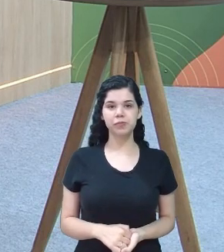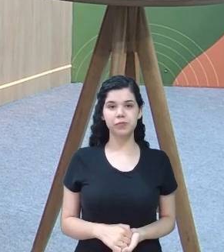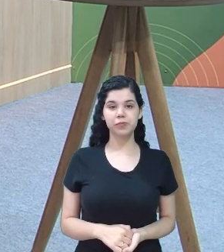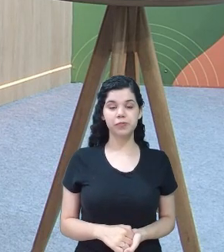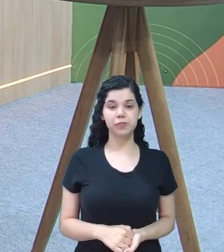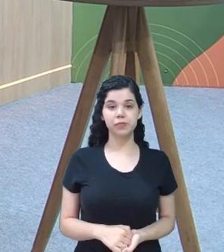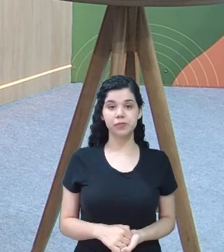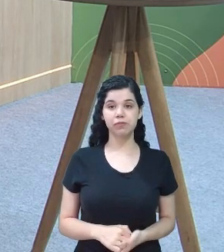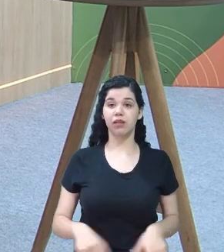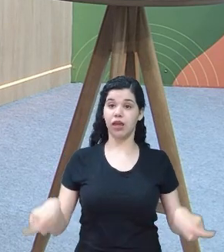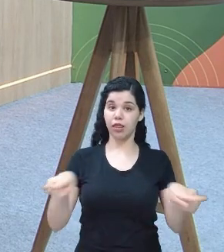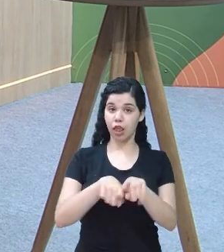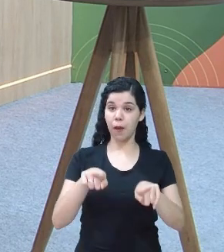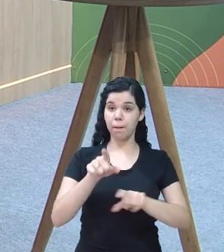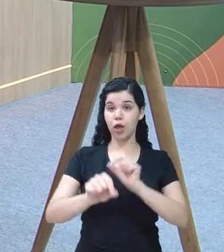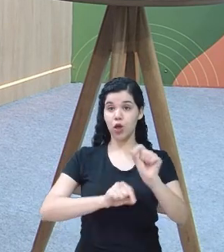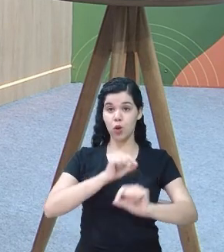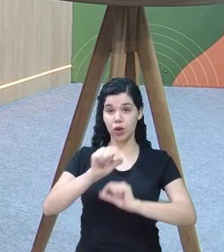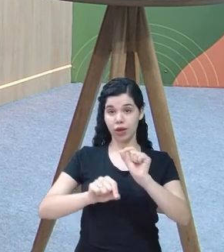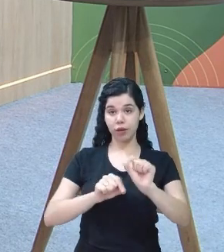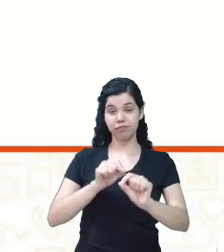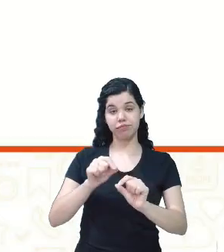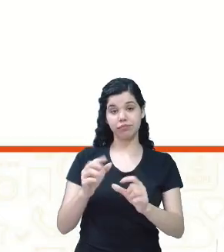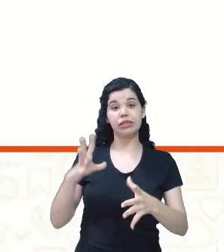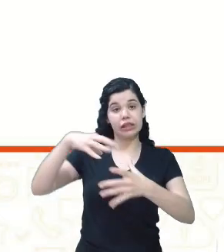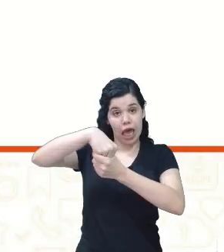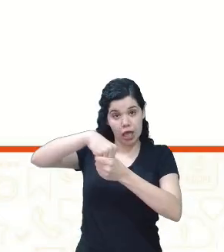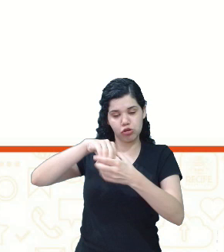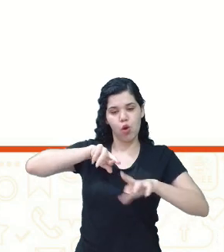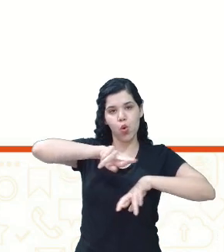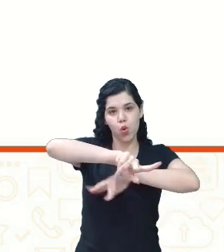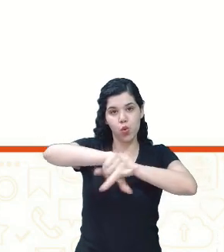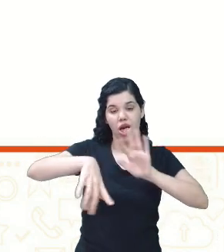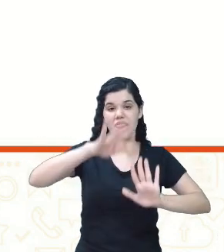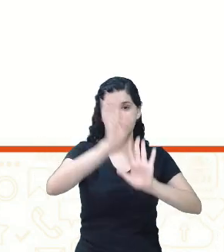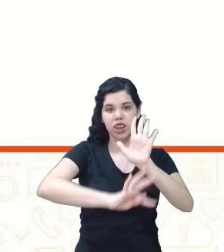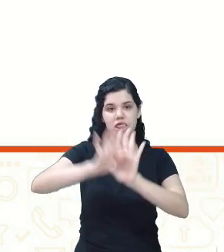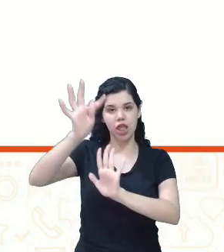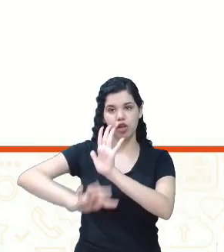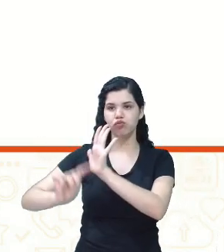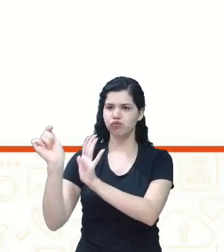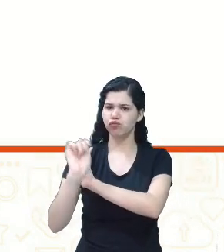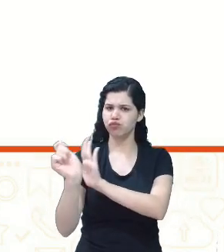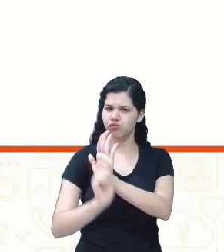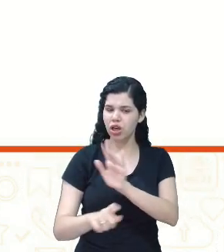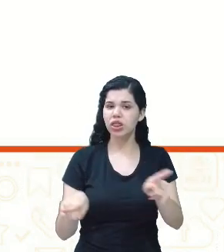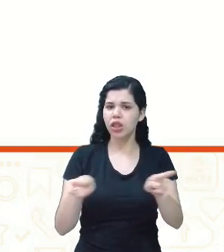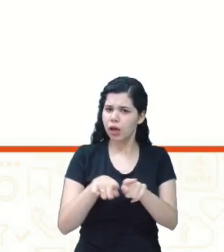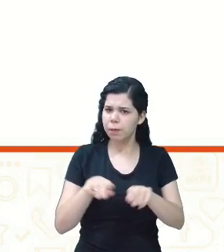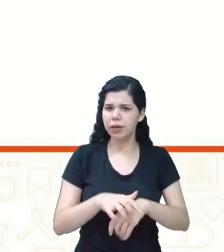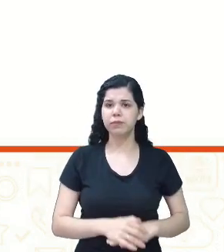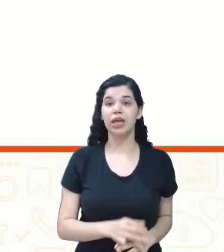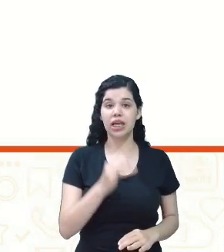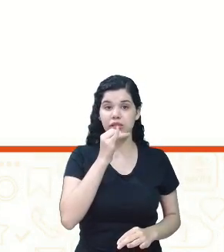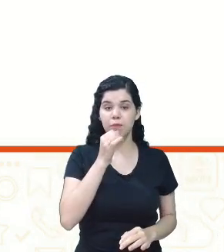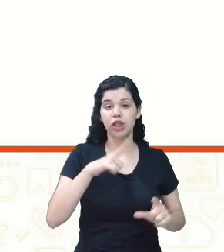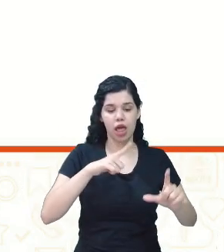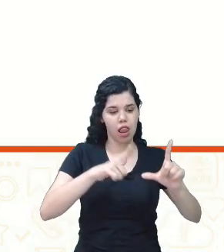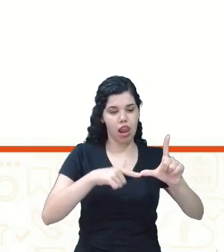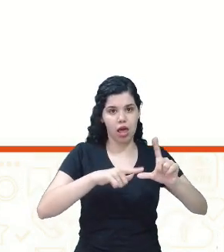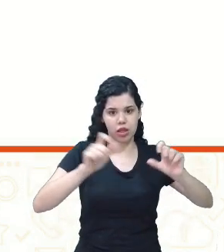A gente também encontra multimodalidade em textos escritos. Palavras com